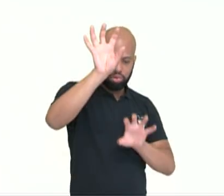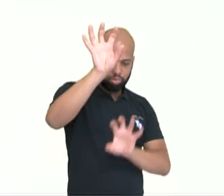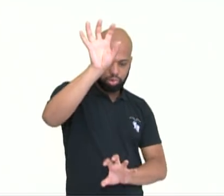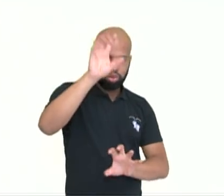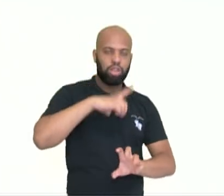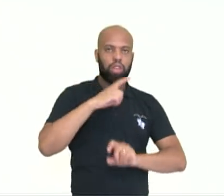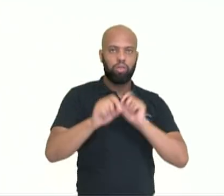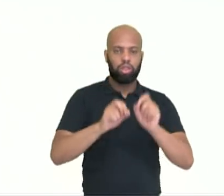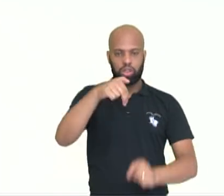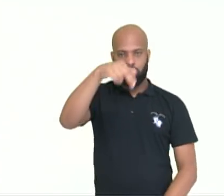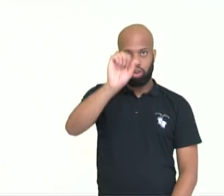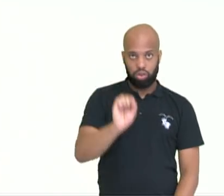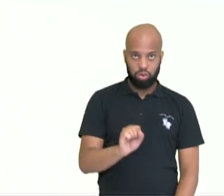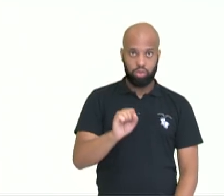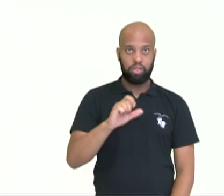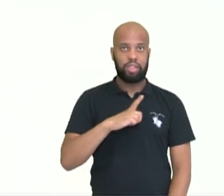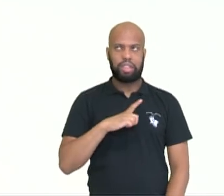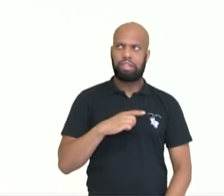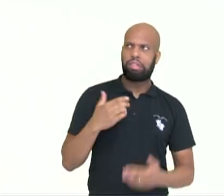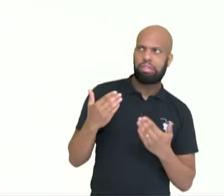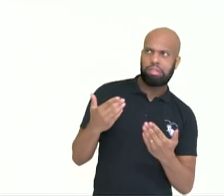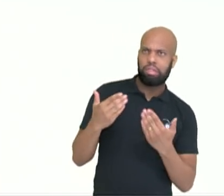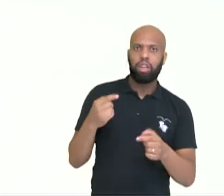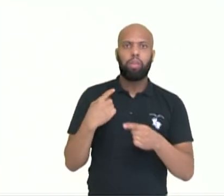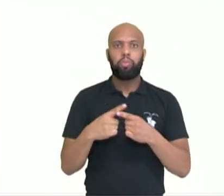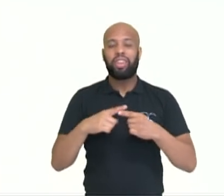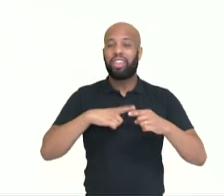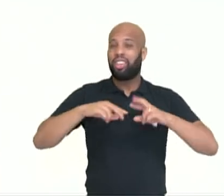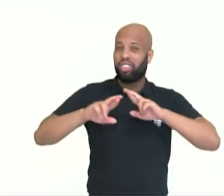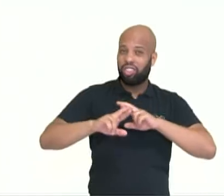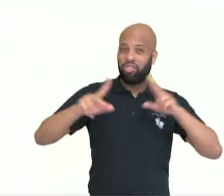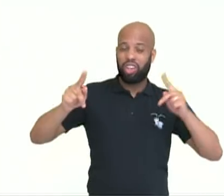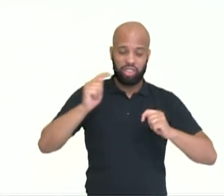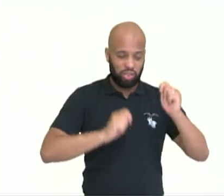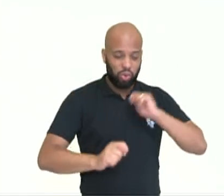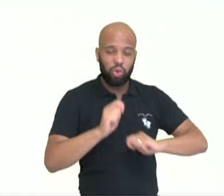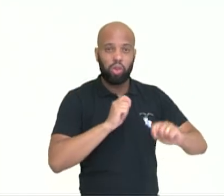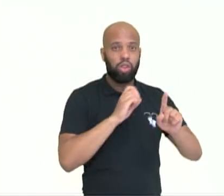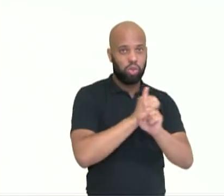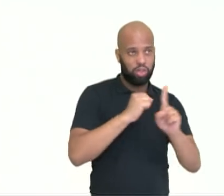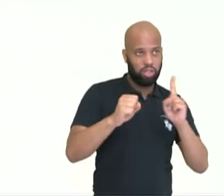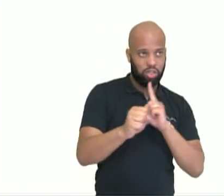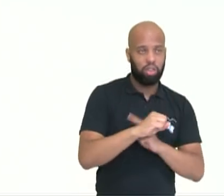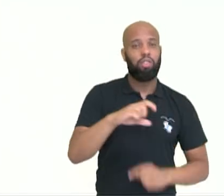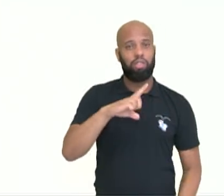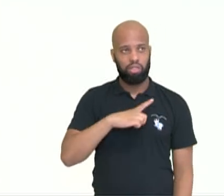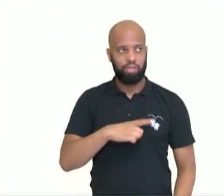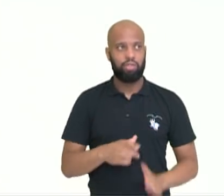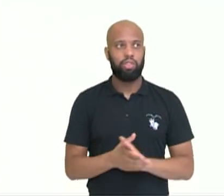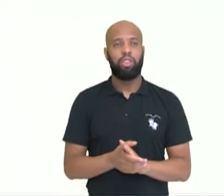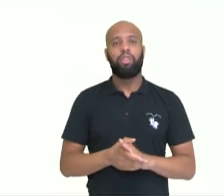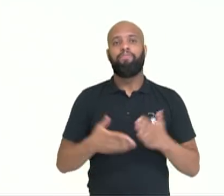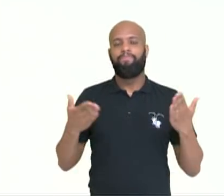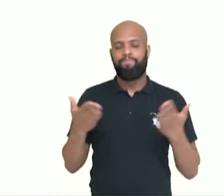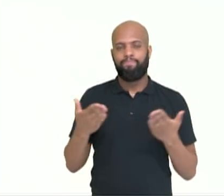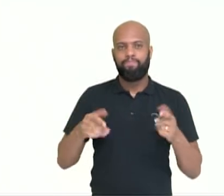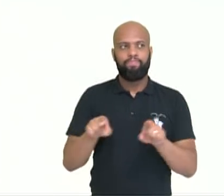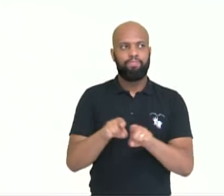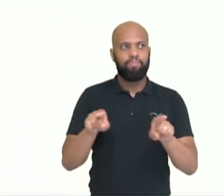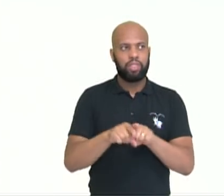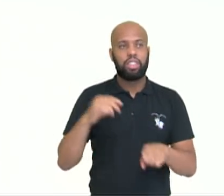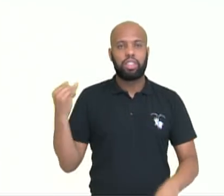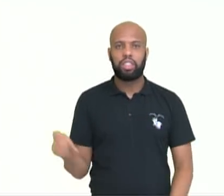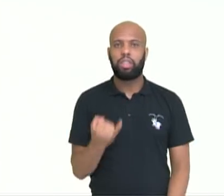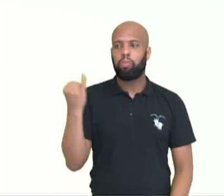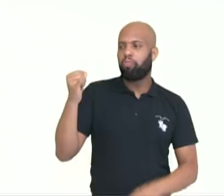na classificação dos países, pois há muitas diferenças econômicas e sociais entre eles. E aqui vale a